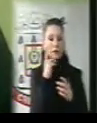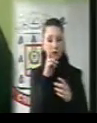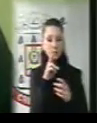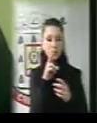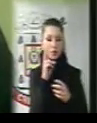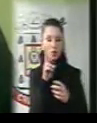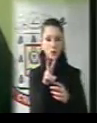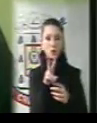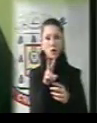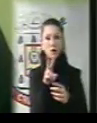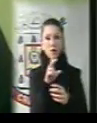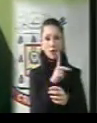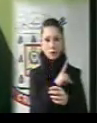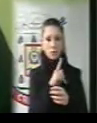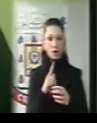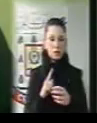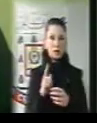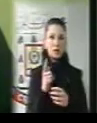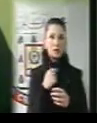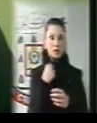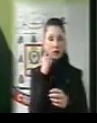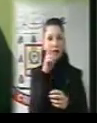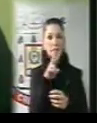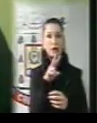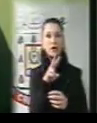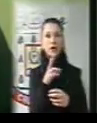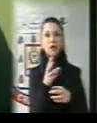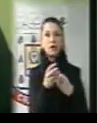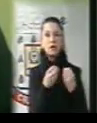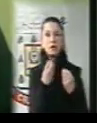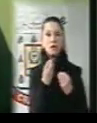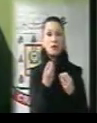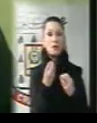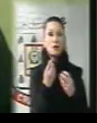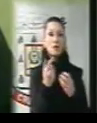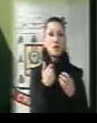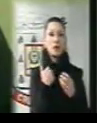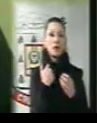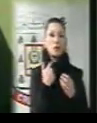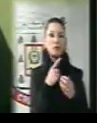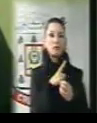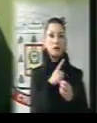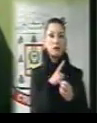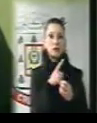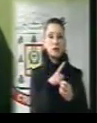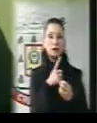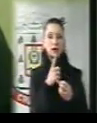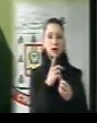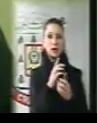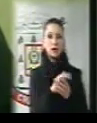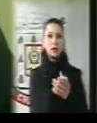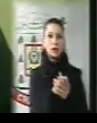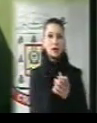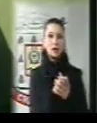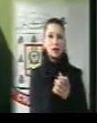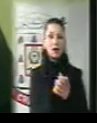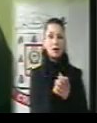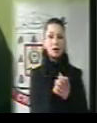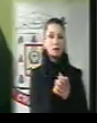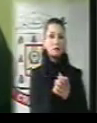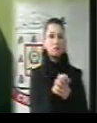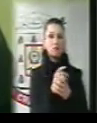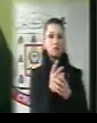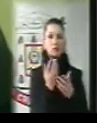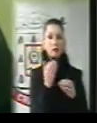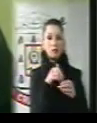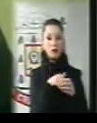por 2 mandatos. E eu ia nesses 2 mandatos, inclusive na campanha, eu usei uma trilogia como mote de campanha